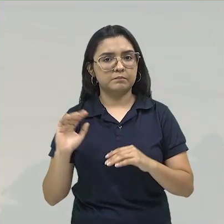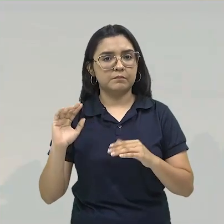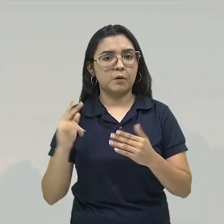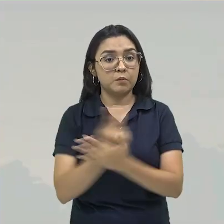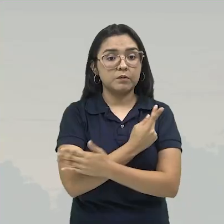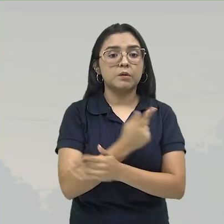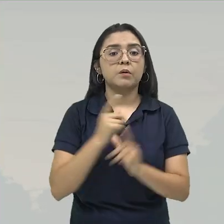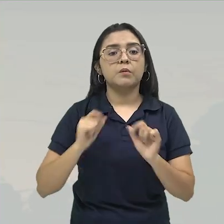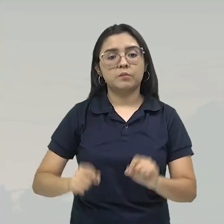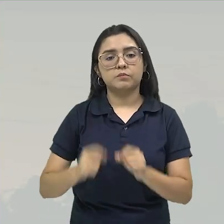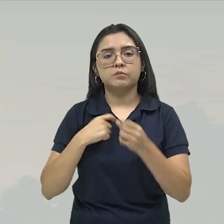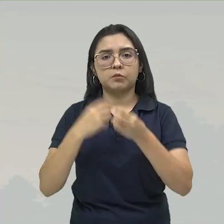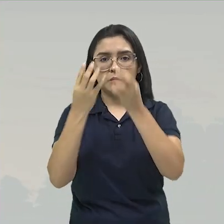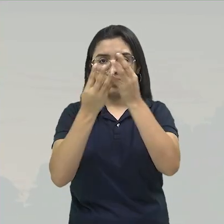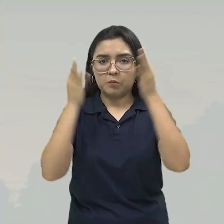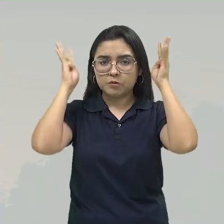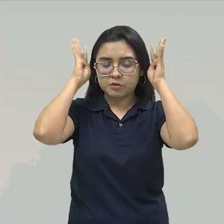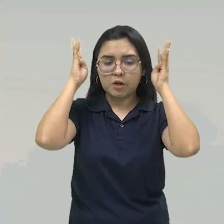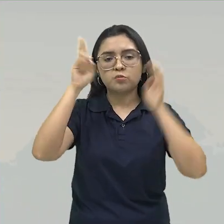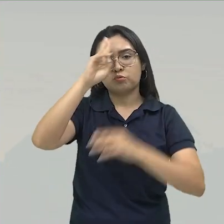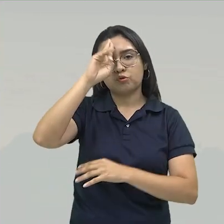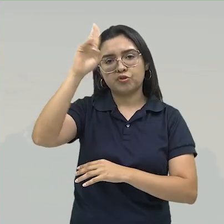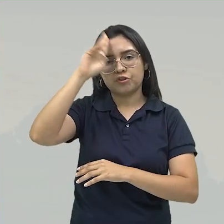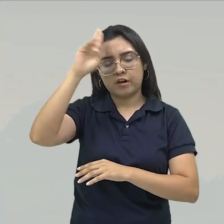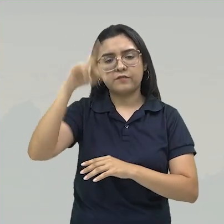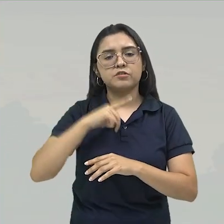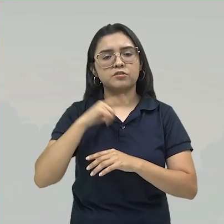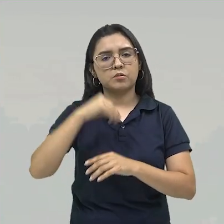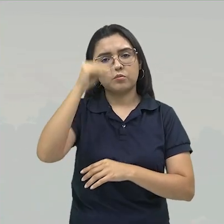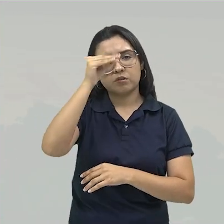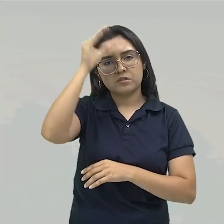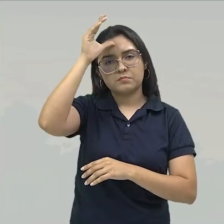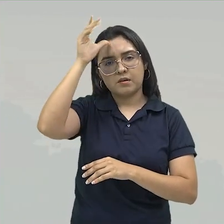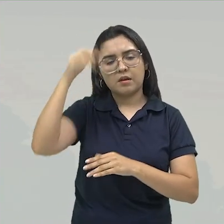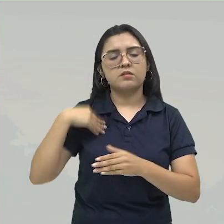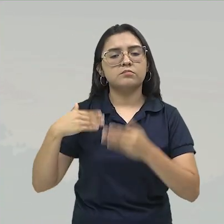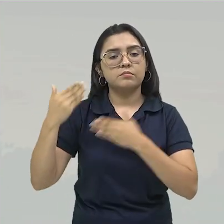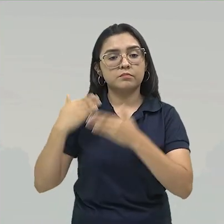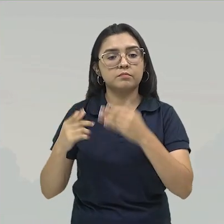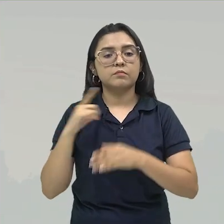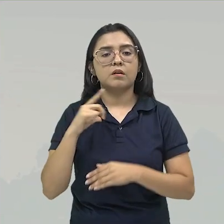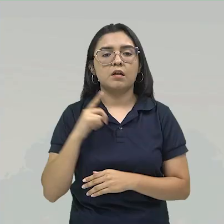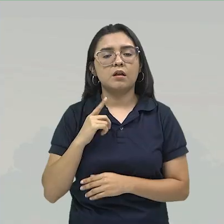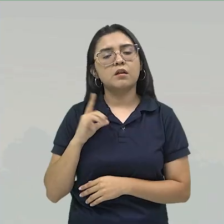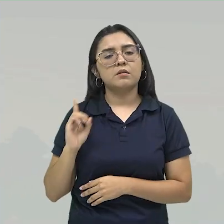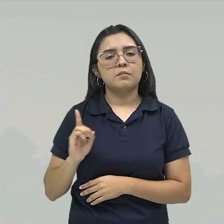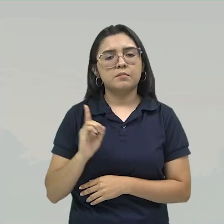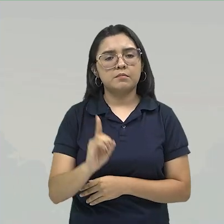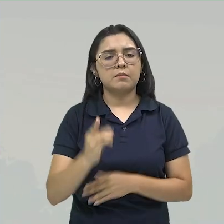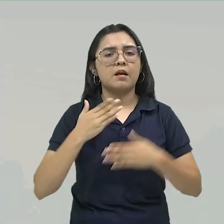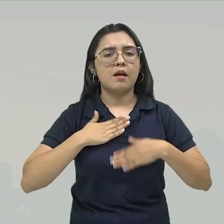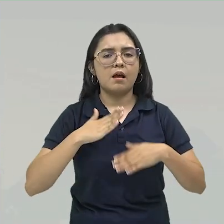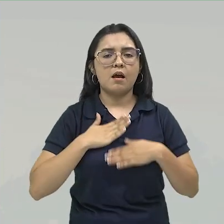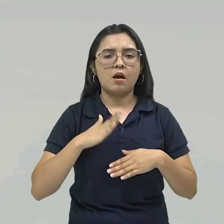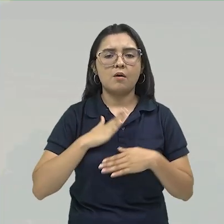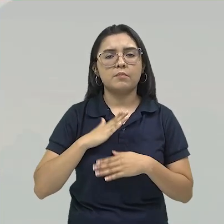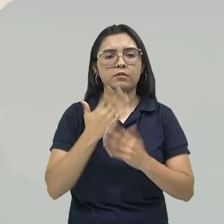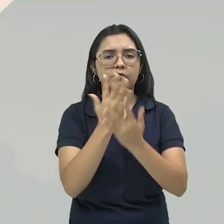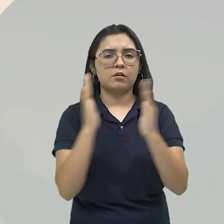O pajé, guardião dos conhecimentos ancestrais, caminhava com passos tranquilos pela